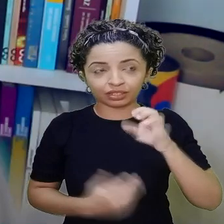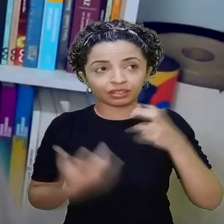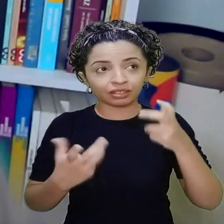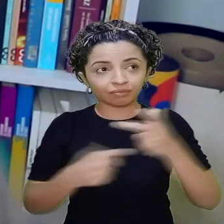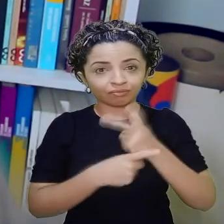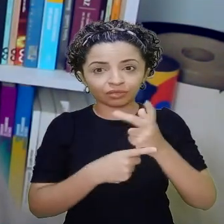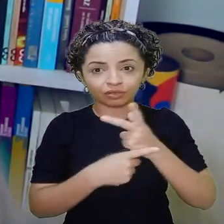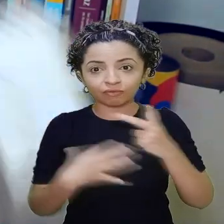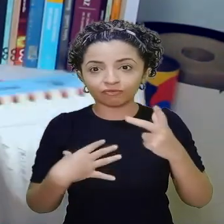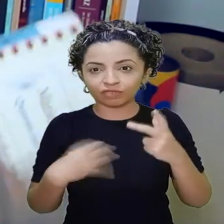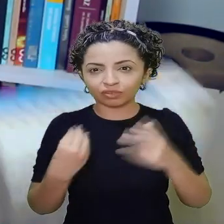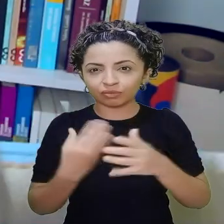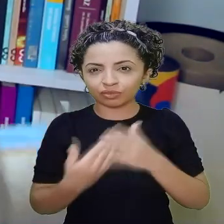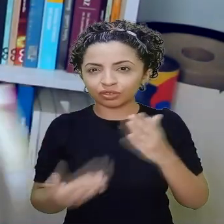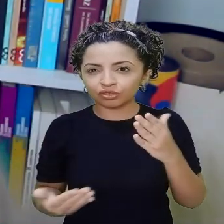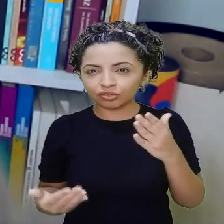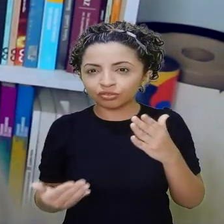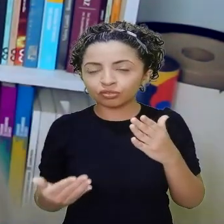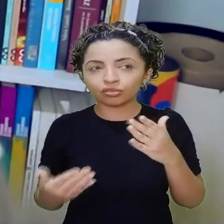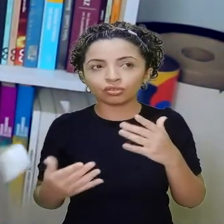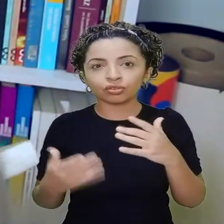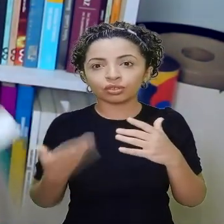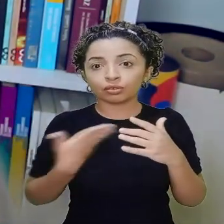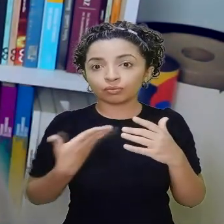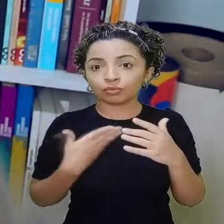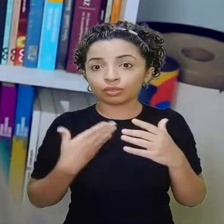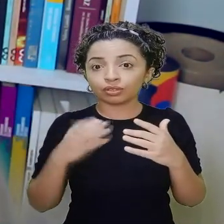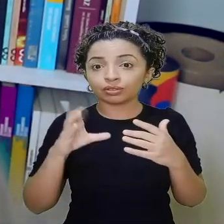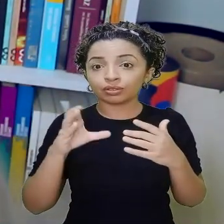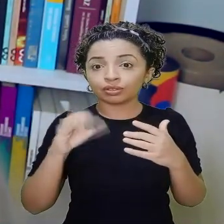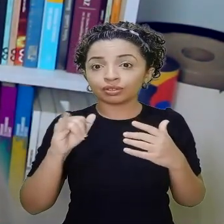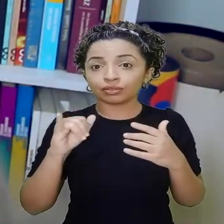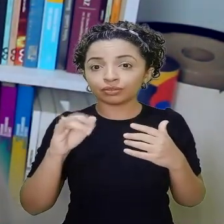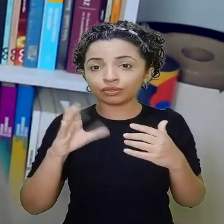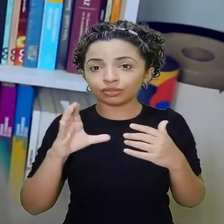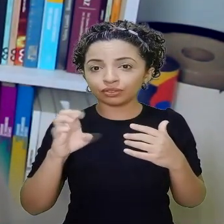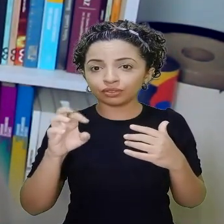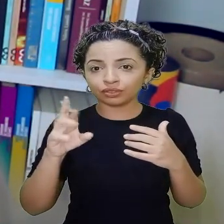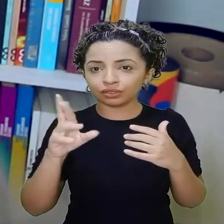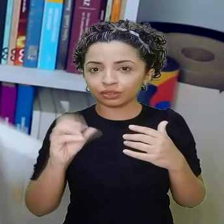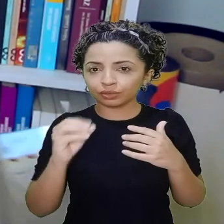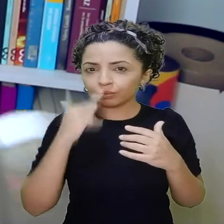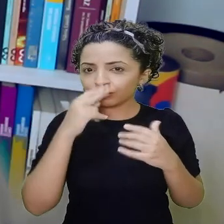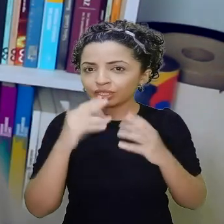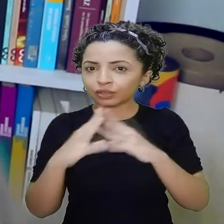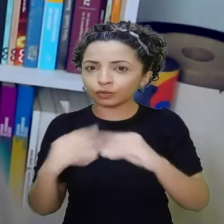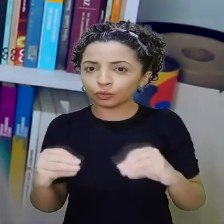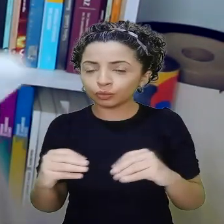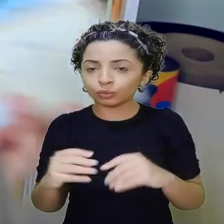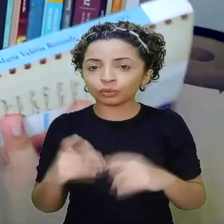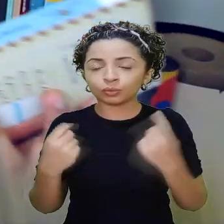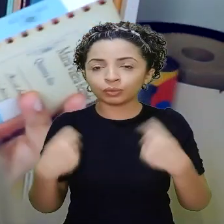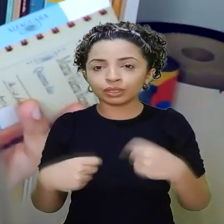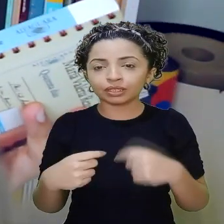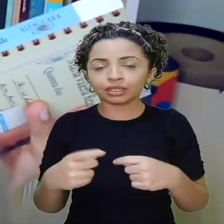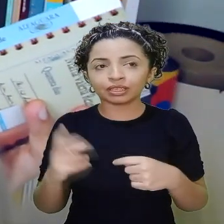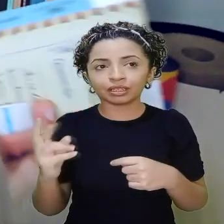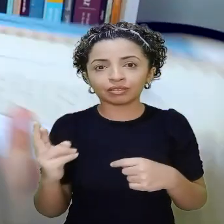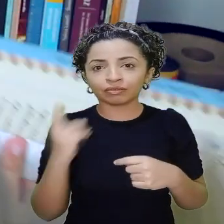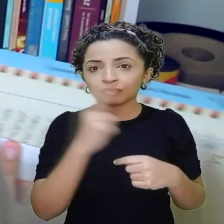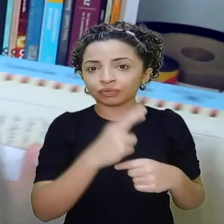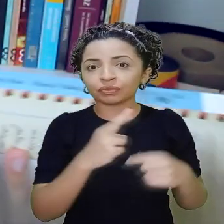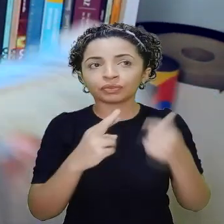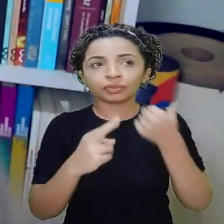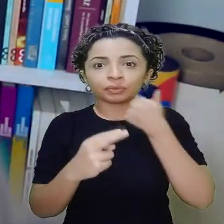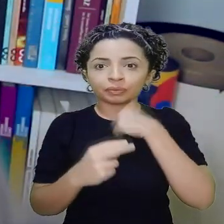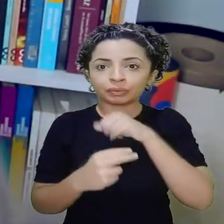buscar um filho perdido de um amigo, um paraibano, o Cícero Araújo, que está sumido e precisa mandar notícias para a mãe que